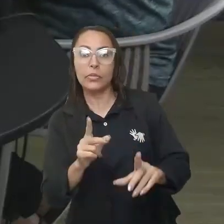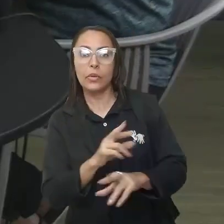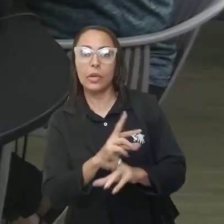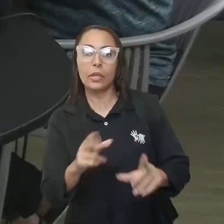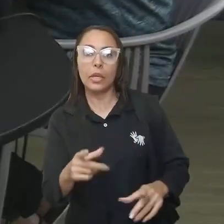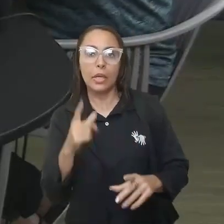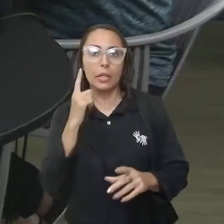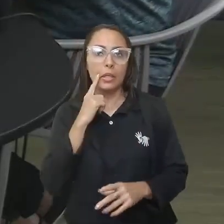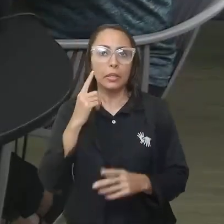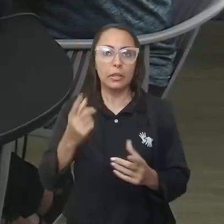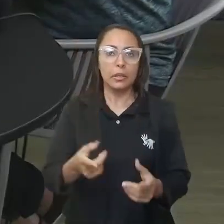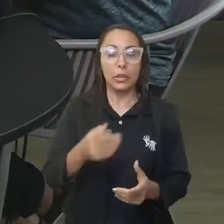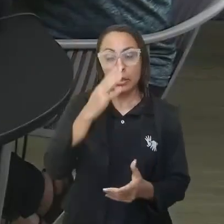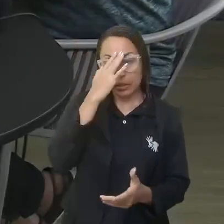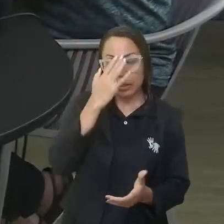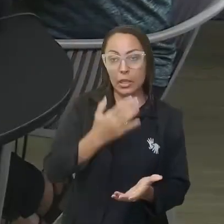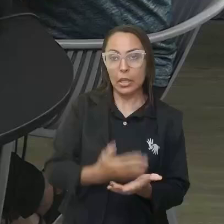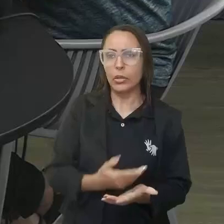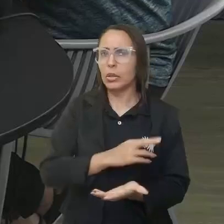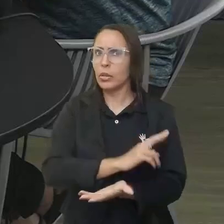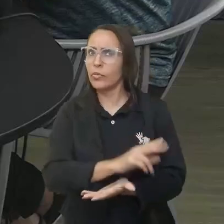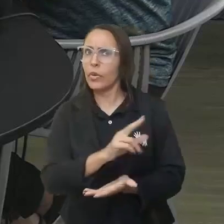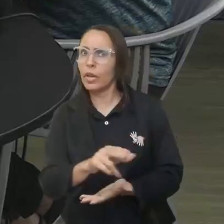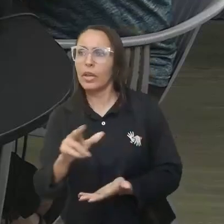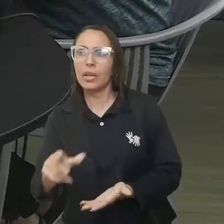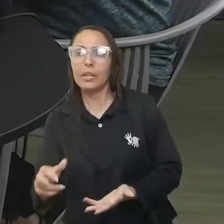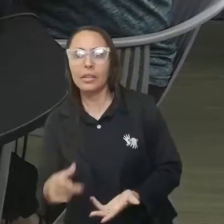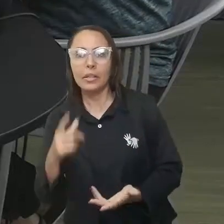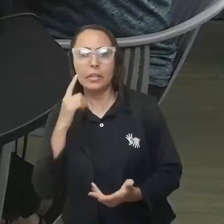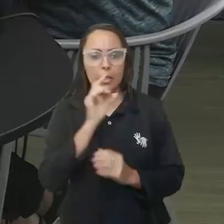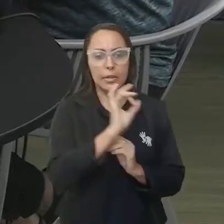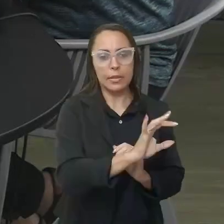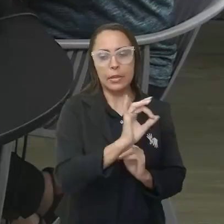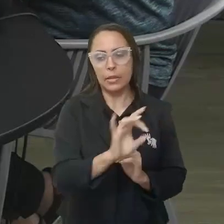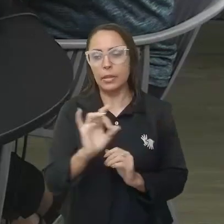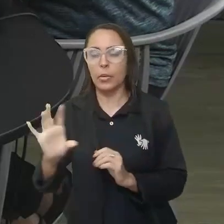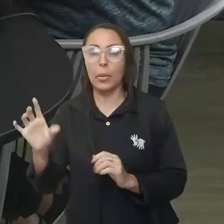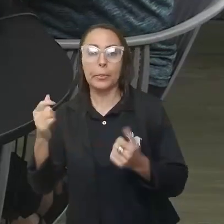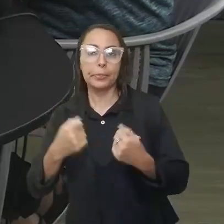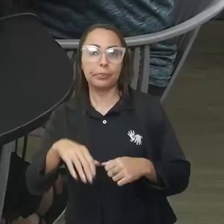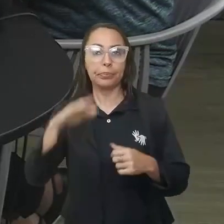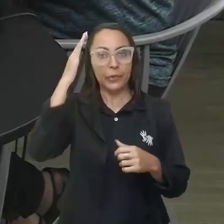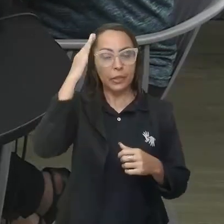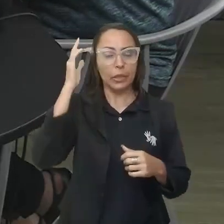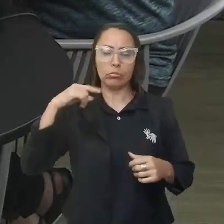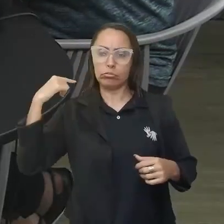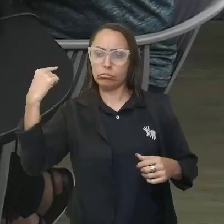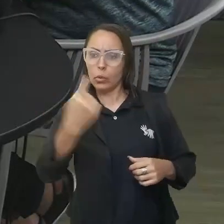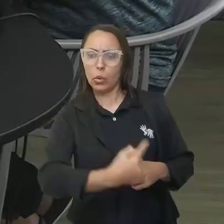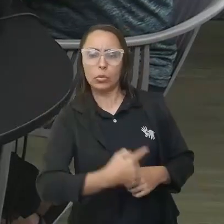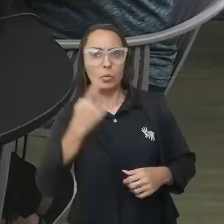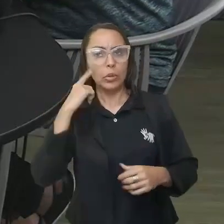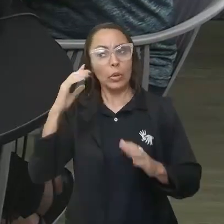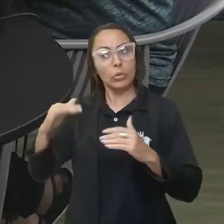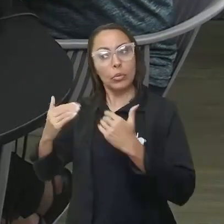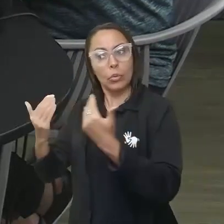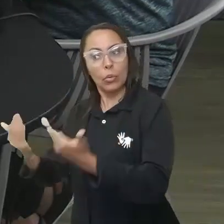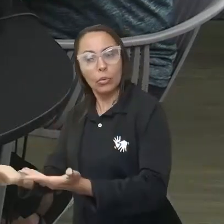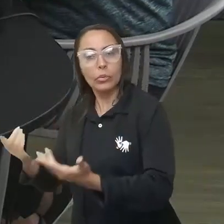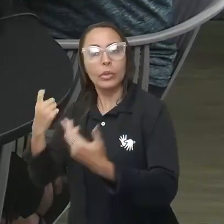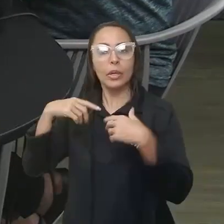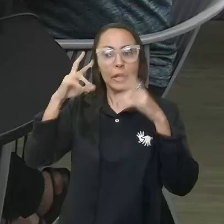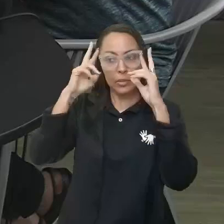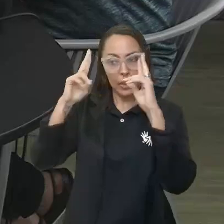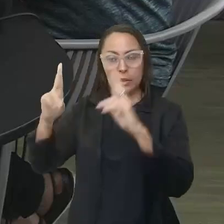outras crenças, ou podem até não ter crença, e isso é de cada um, a gente precisa entender o que é nosso, o que é do outro, e respeitar.